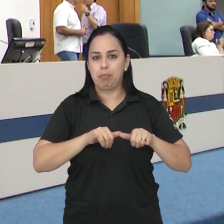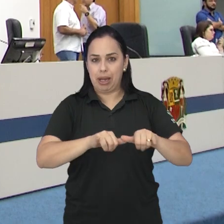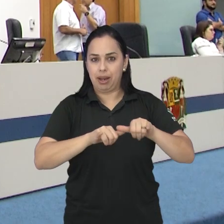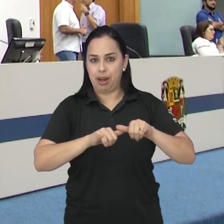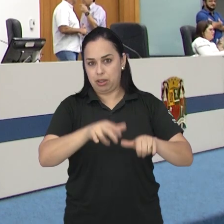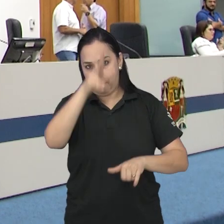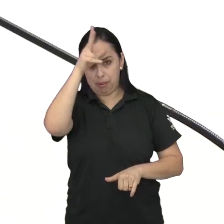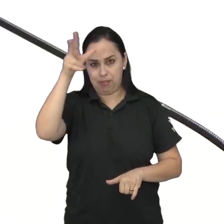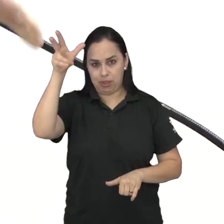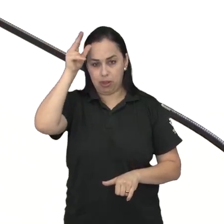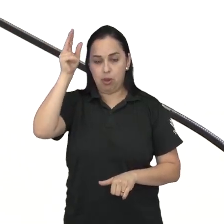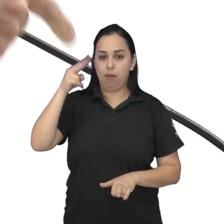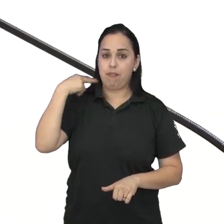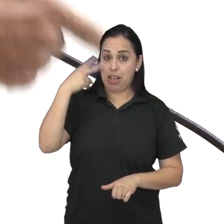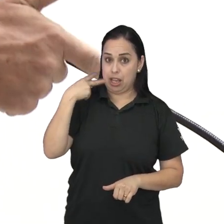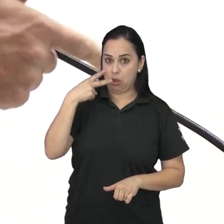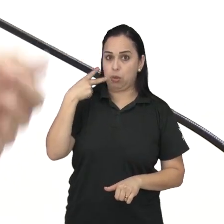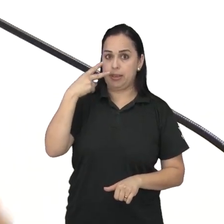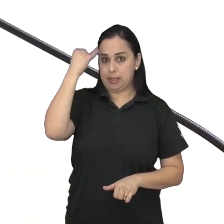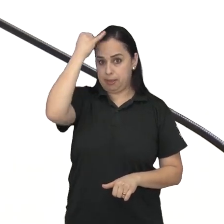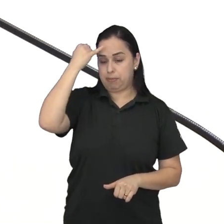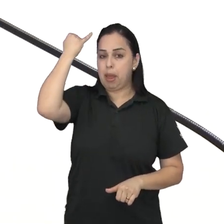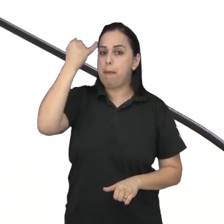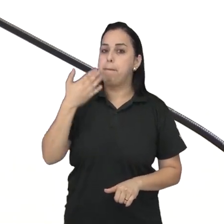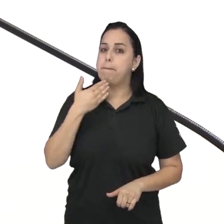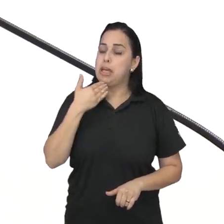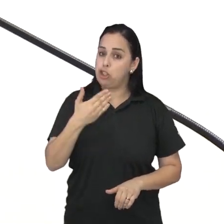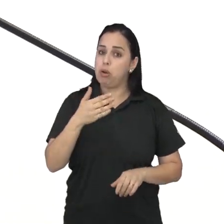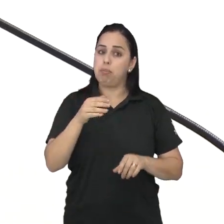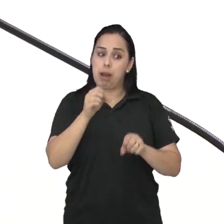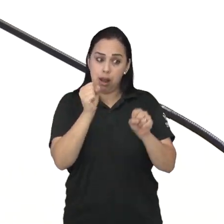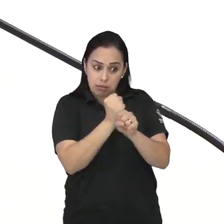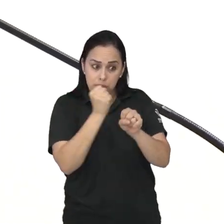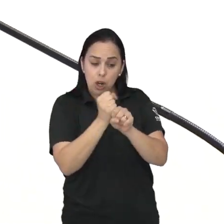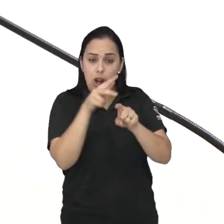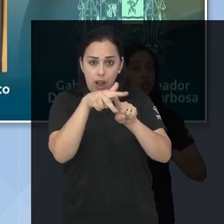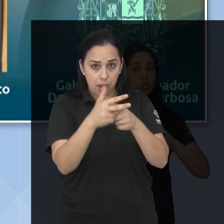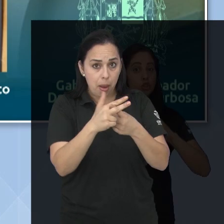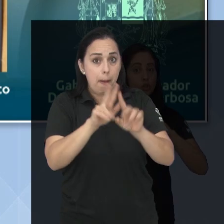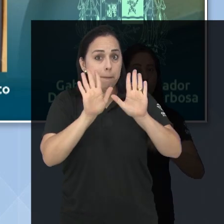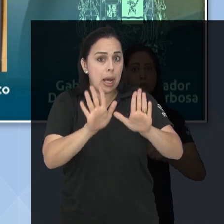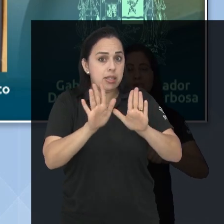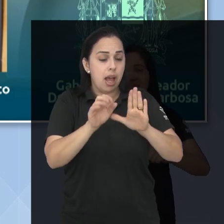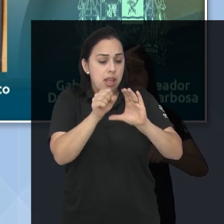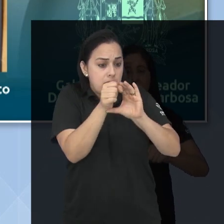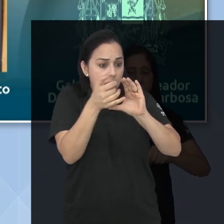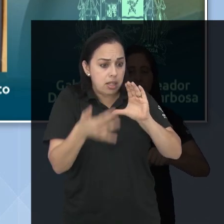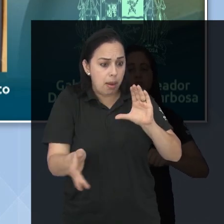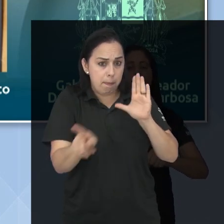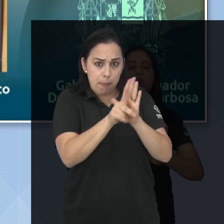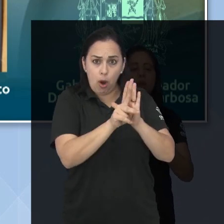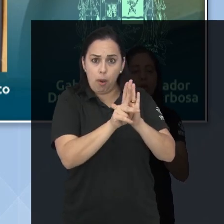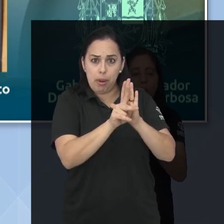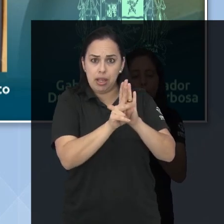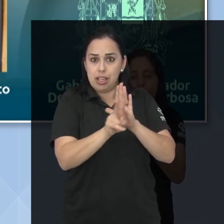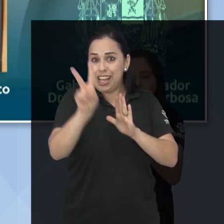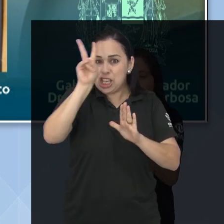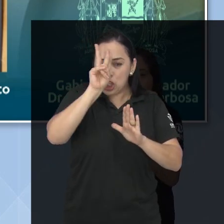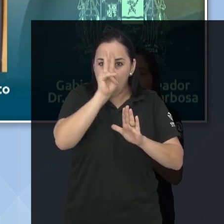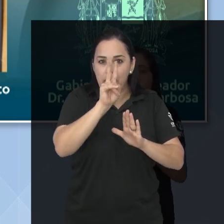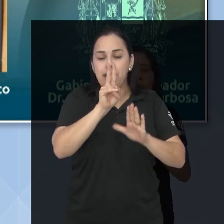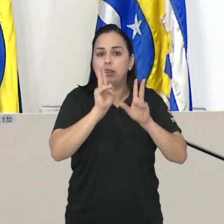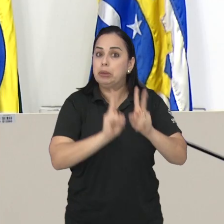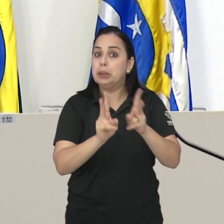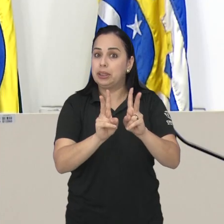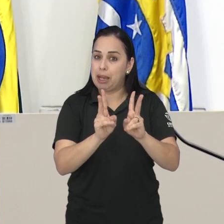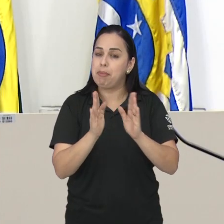mercado municipal, o vereador Dr. José Cláudio pediu reformas para o prédio, mas que mantenham as características